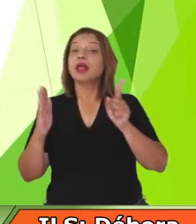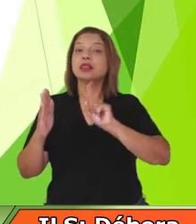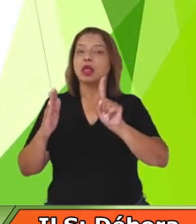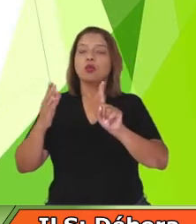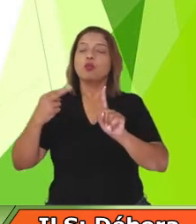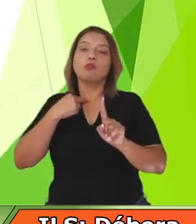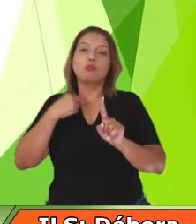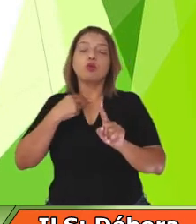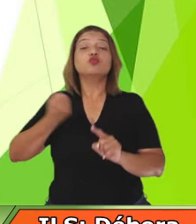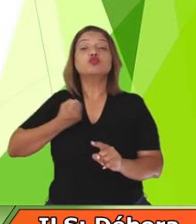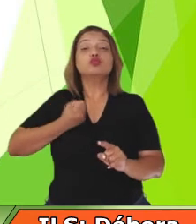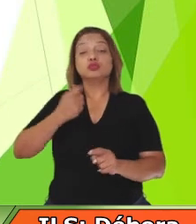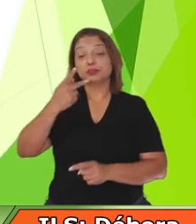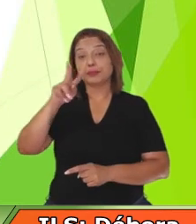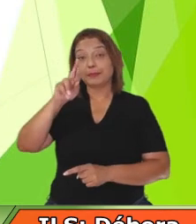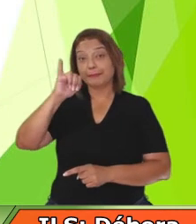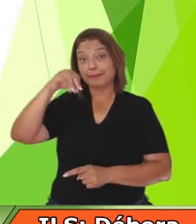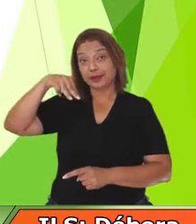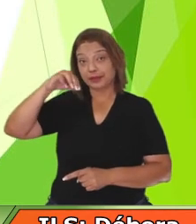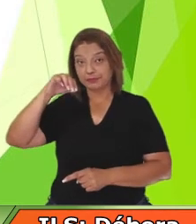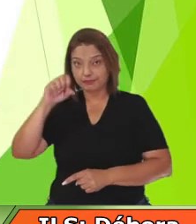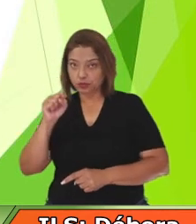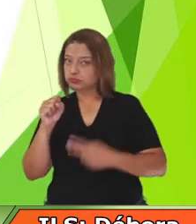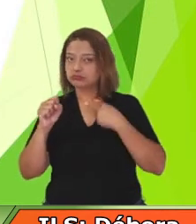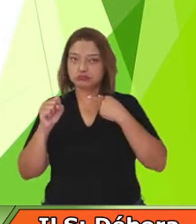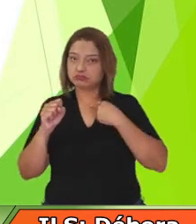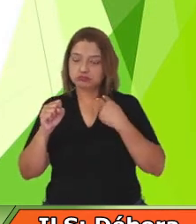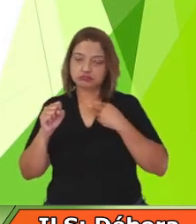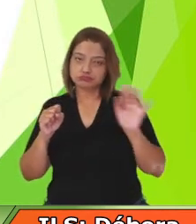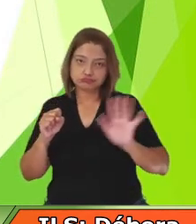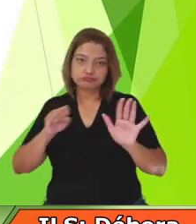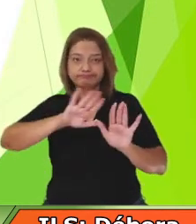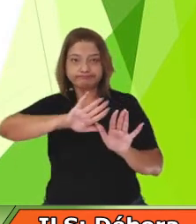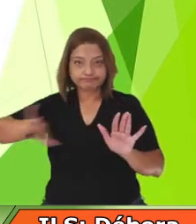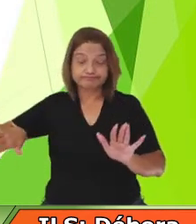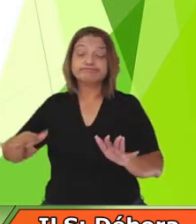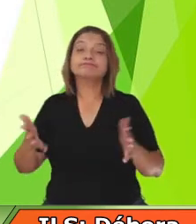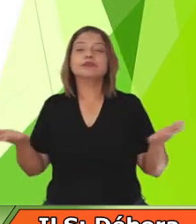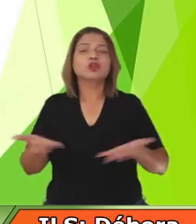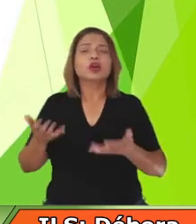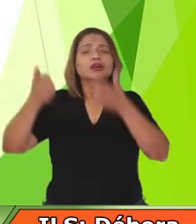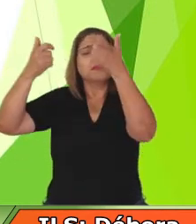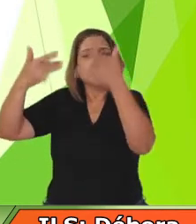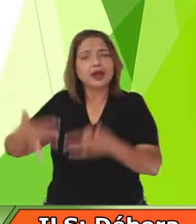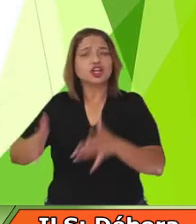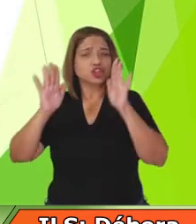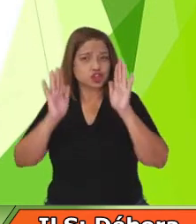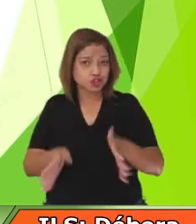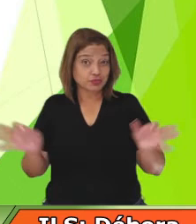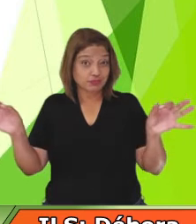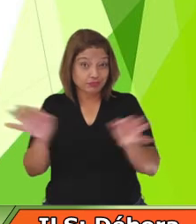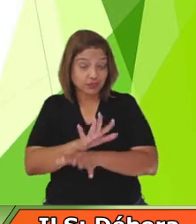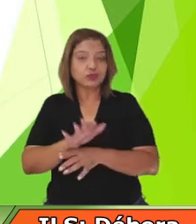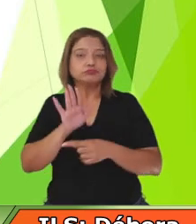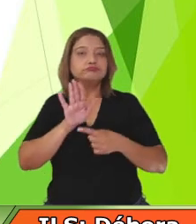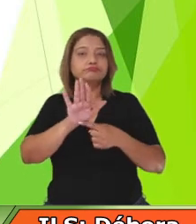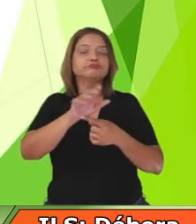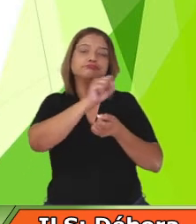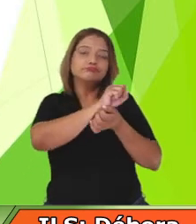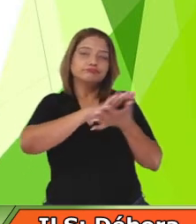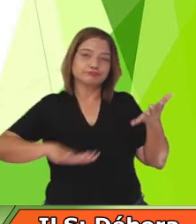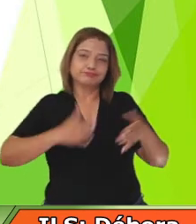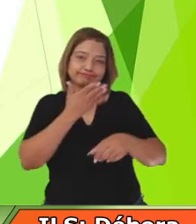Sabendo dessas informações, vamos colocar os nossos conhecimentos em prática.